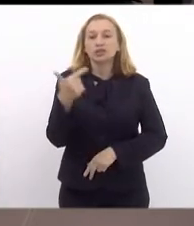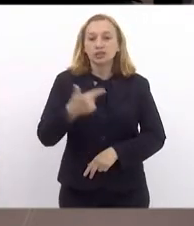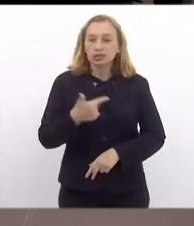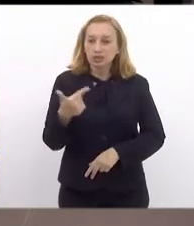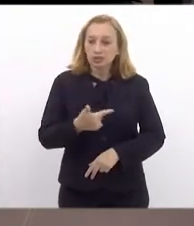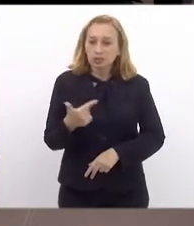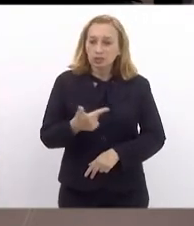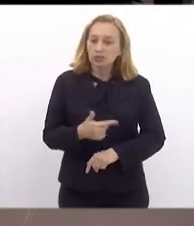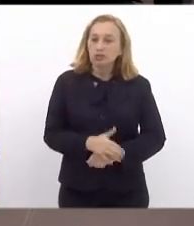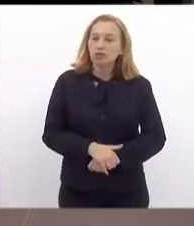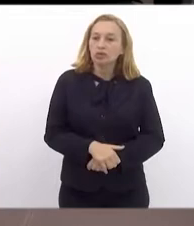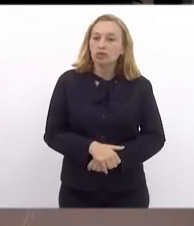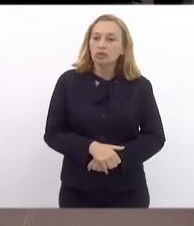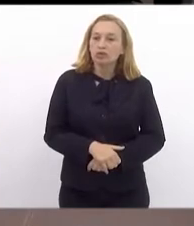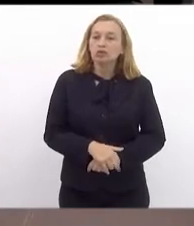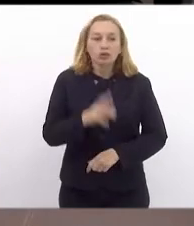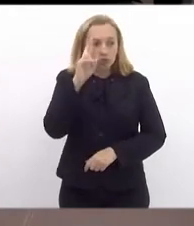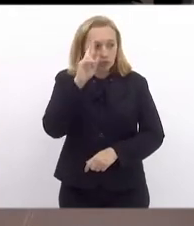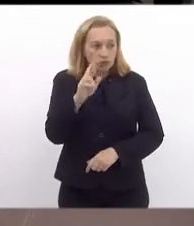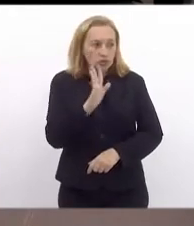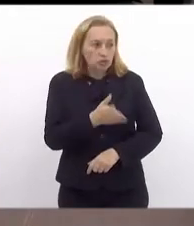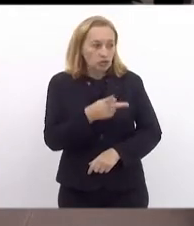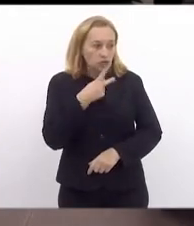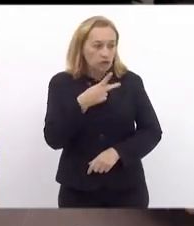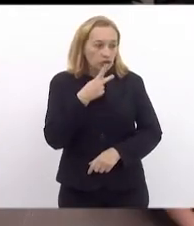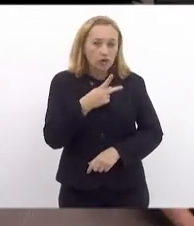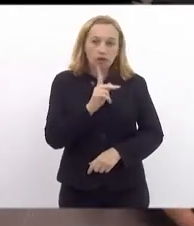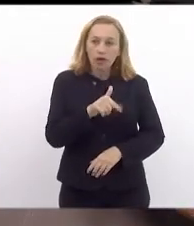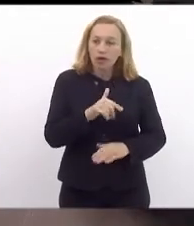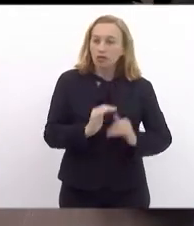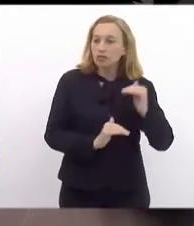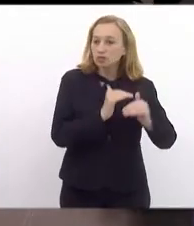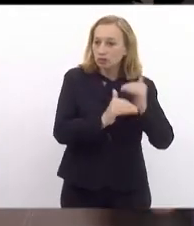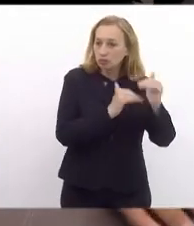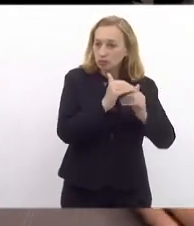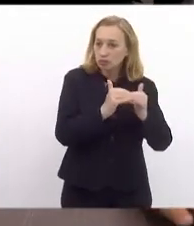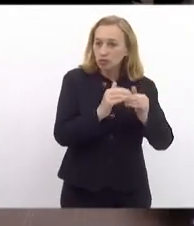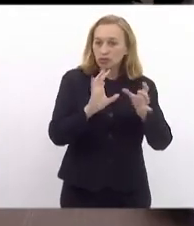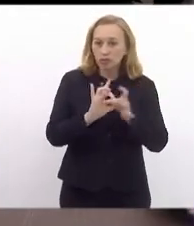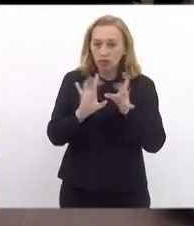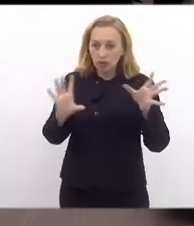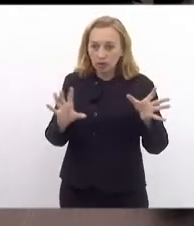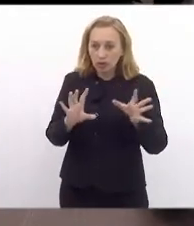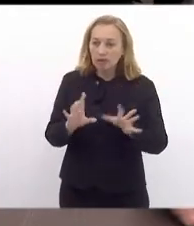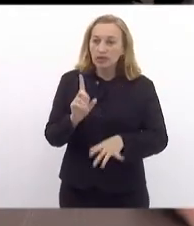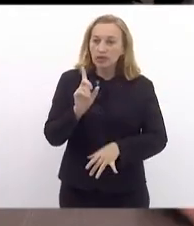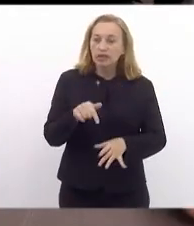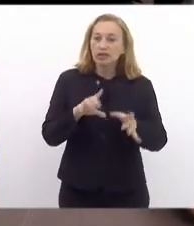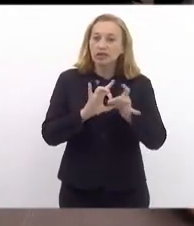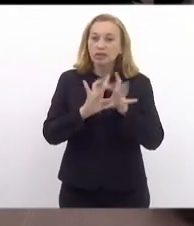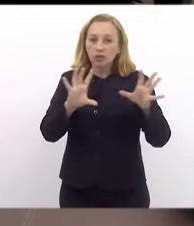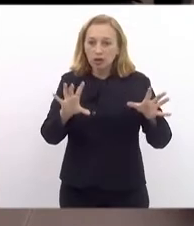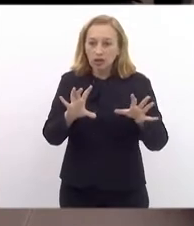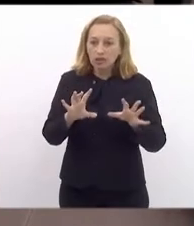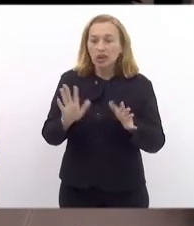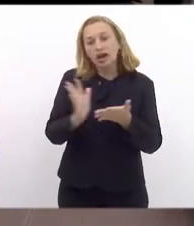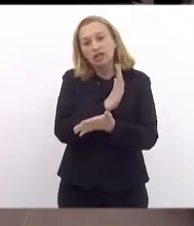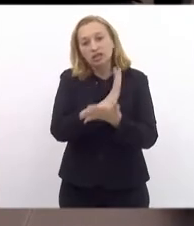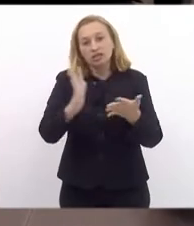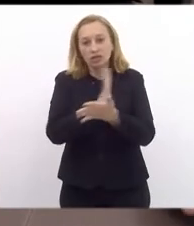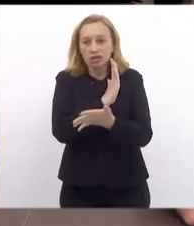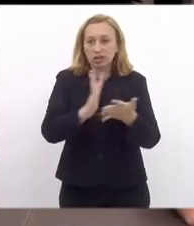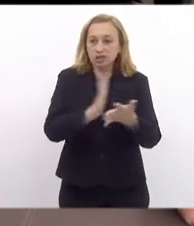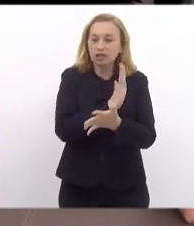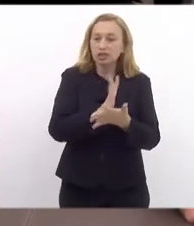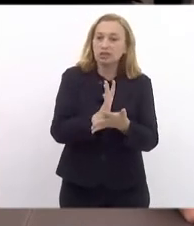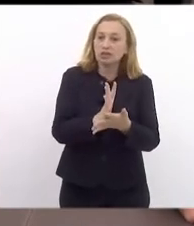segundo porque como o senhor bem sabe os foram desenvolvimentista de um Democrata na democracia Às vezes